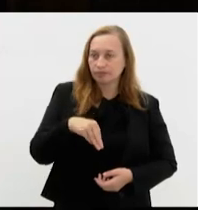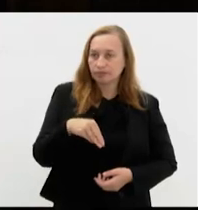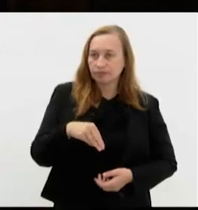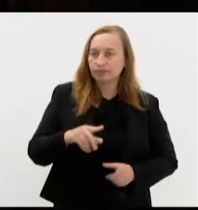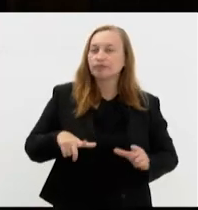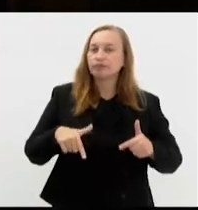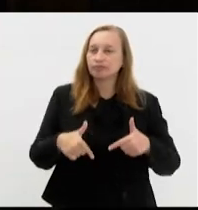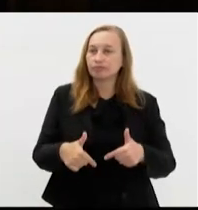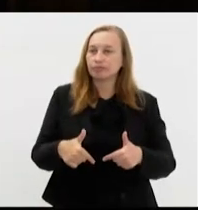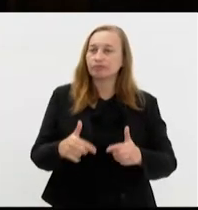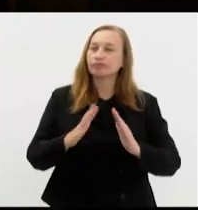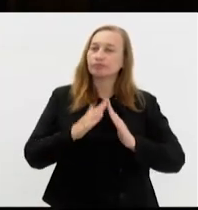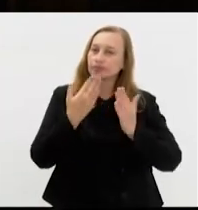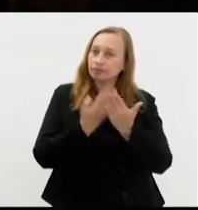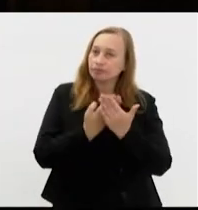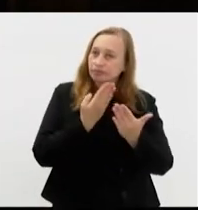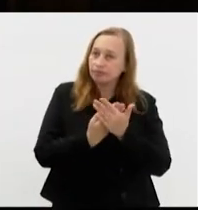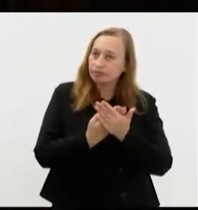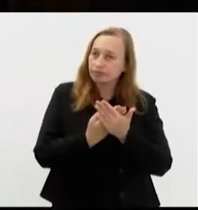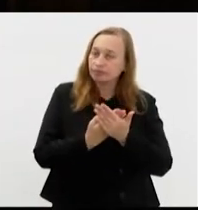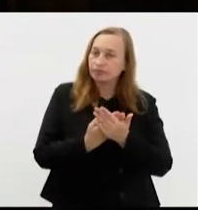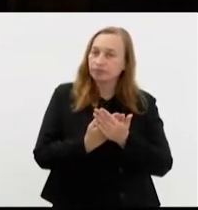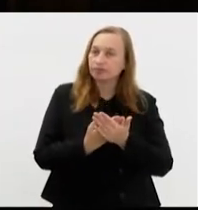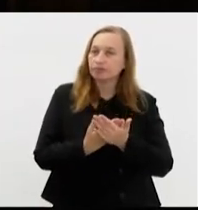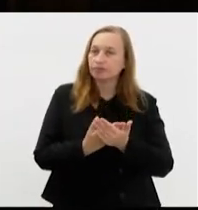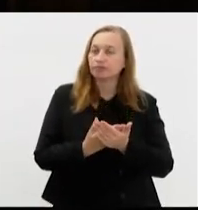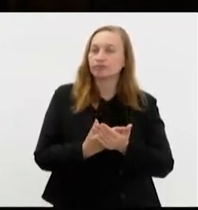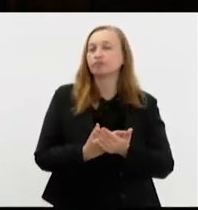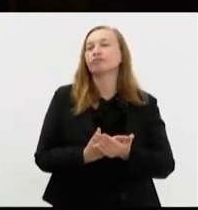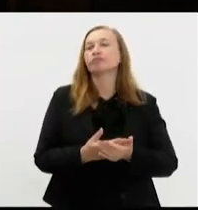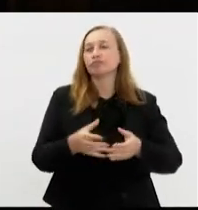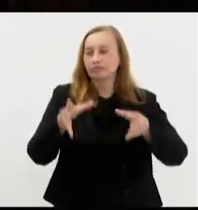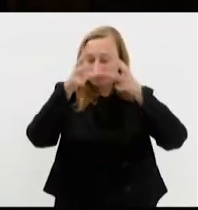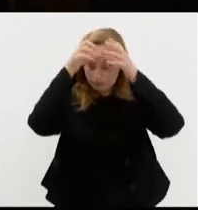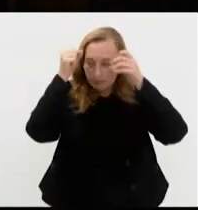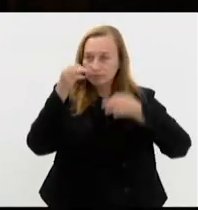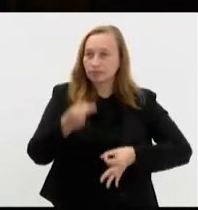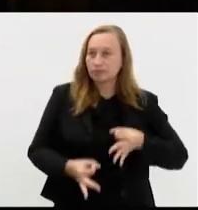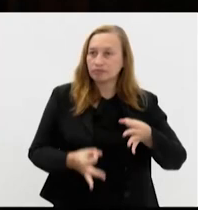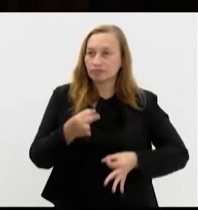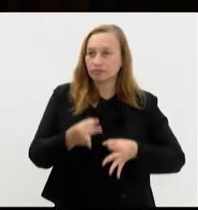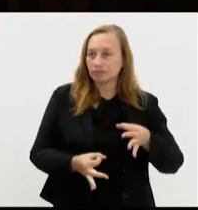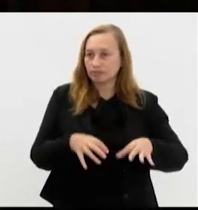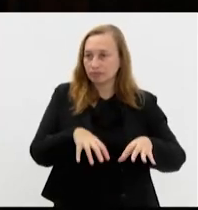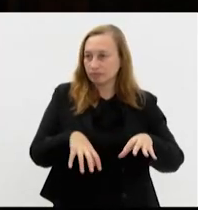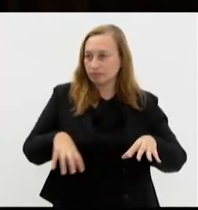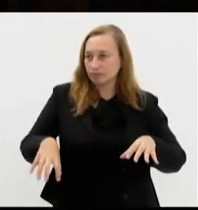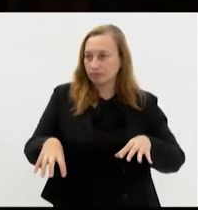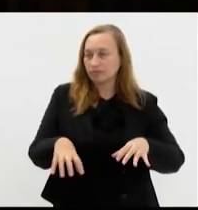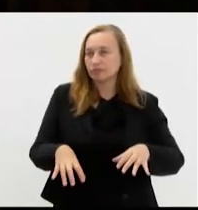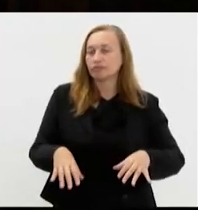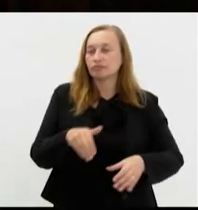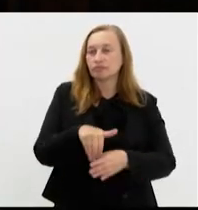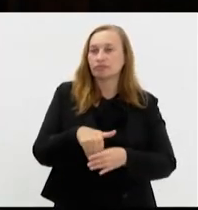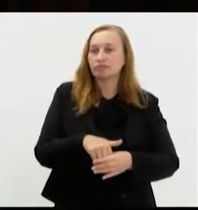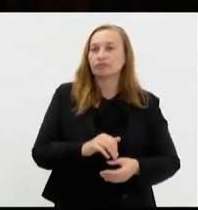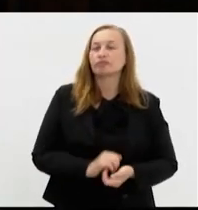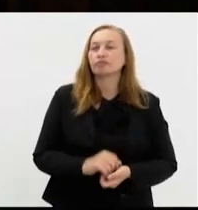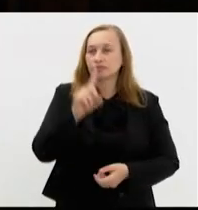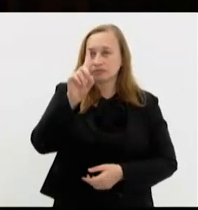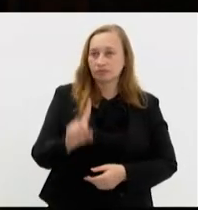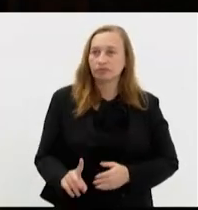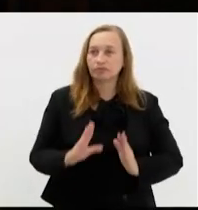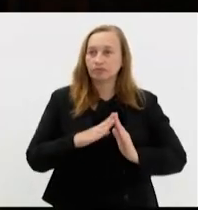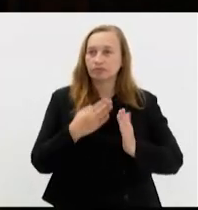atuar da escola nos tribunais regionais eleitorais enquanto diretora da escola aqui no no caso do nosso